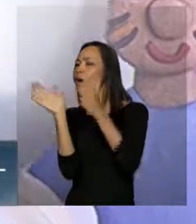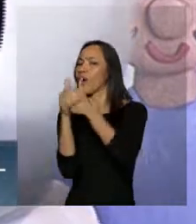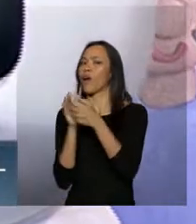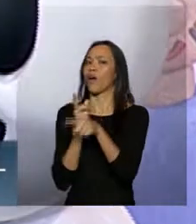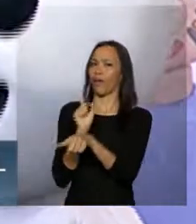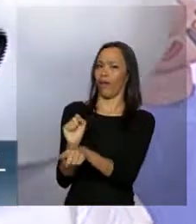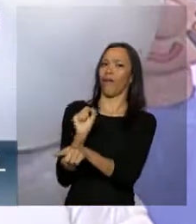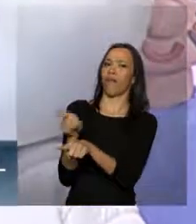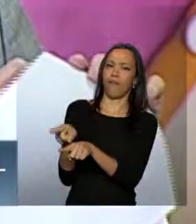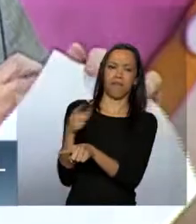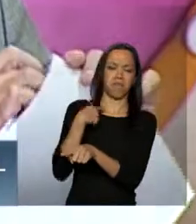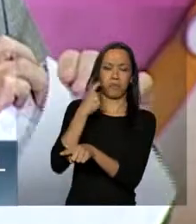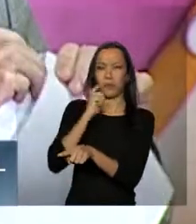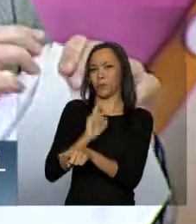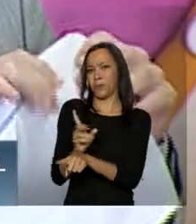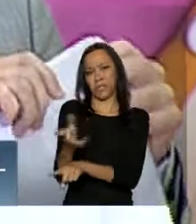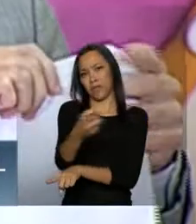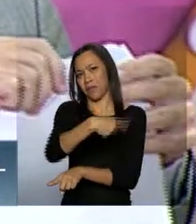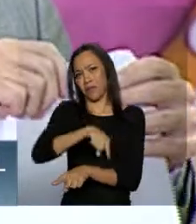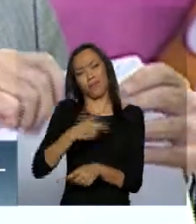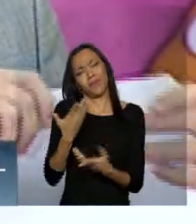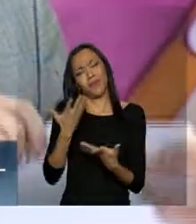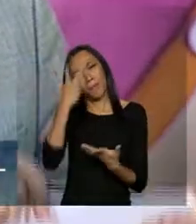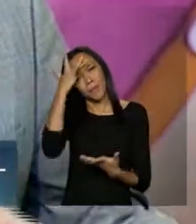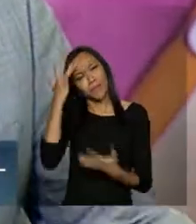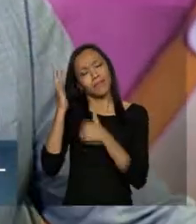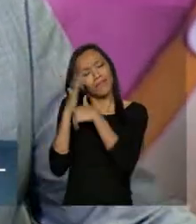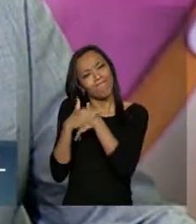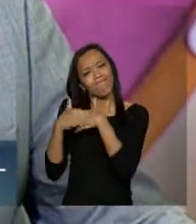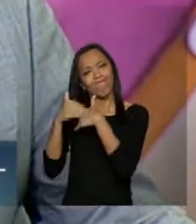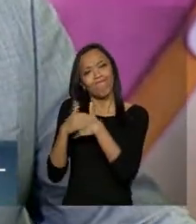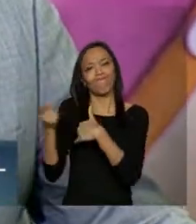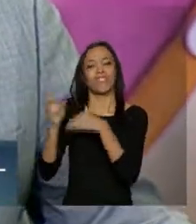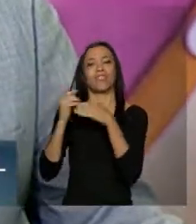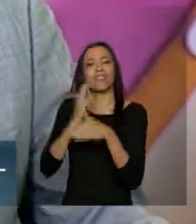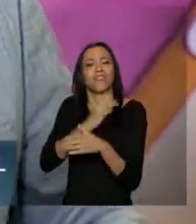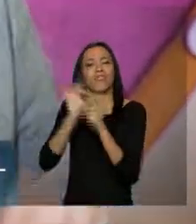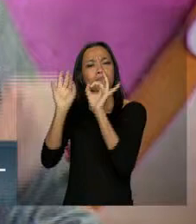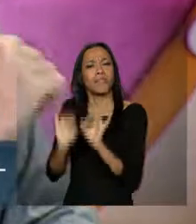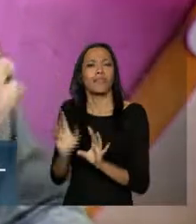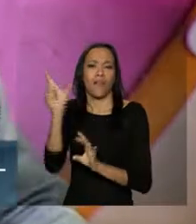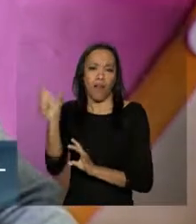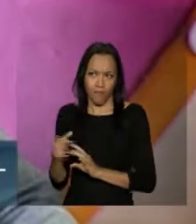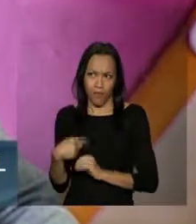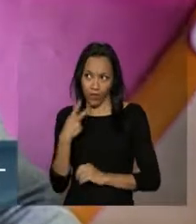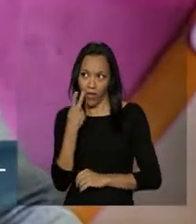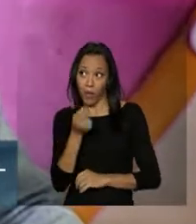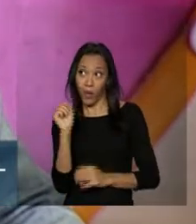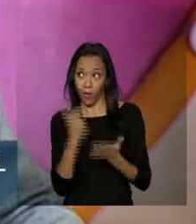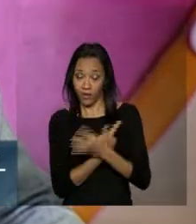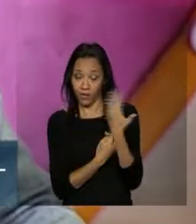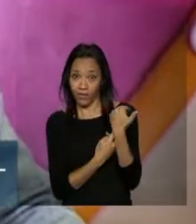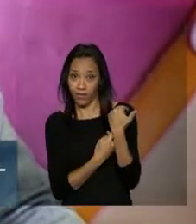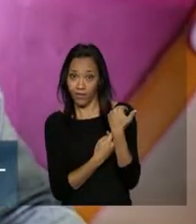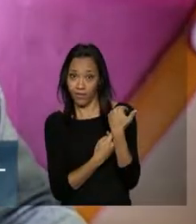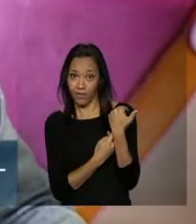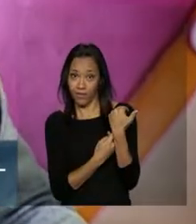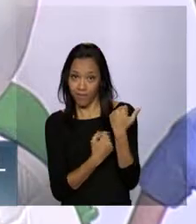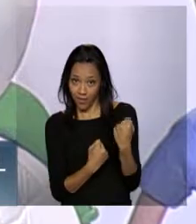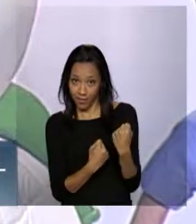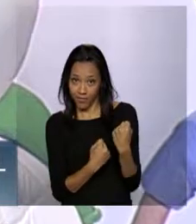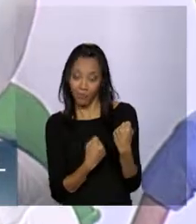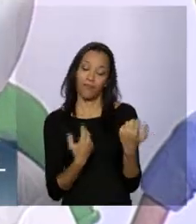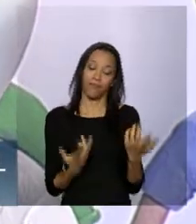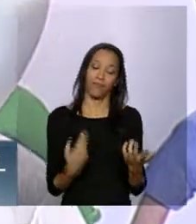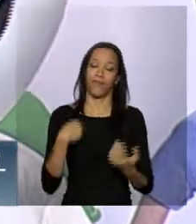mas uma figura muito querida que se dispõe, que tem um carinho especial pelo Zé Gotinha. Posso contar aquele episódio? Pode.